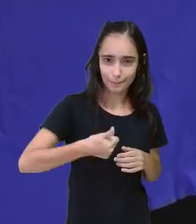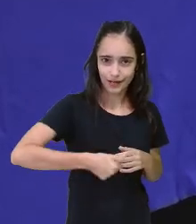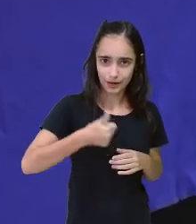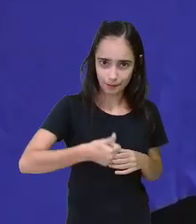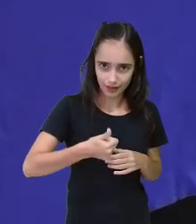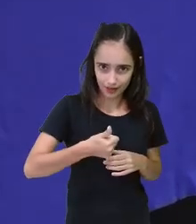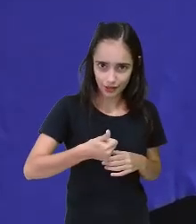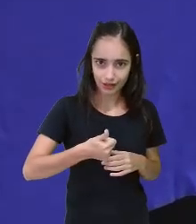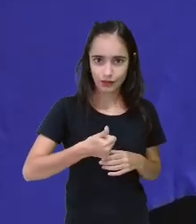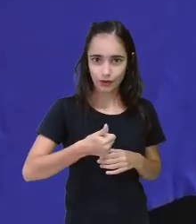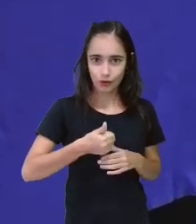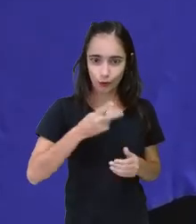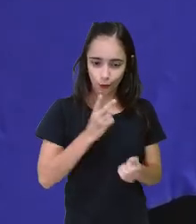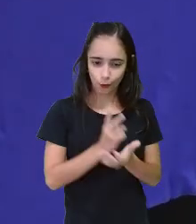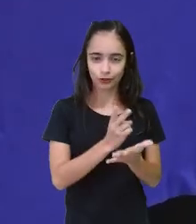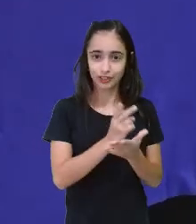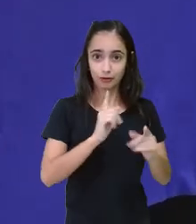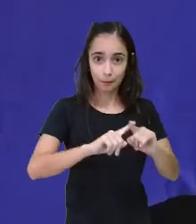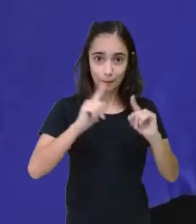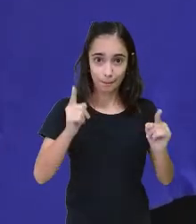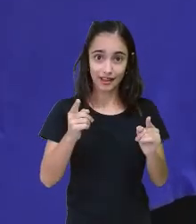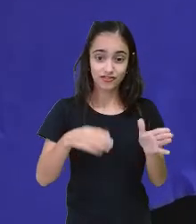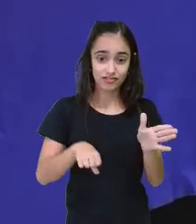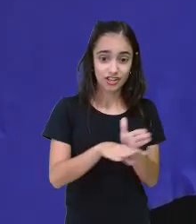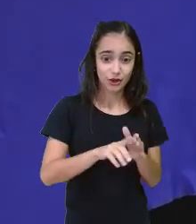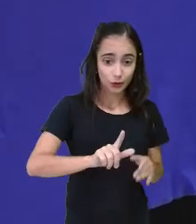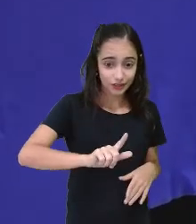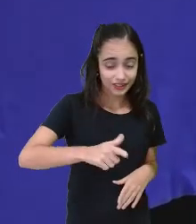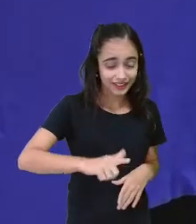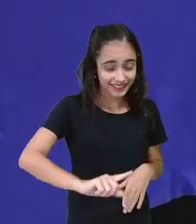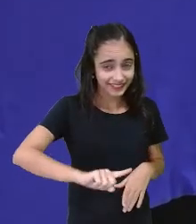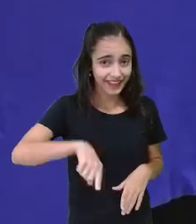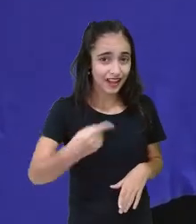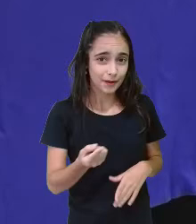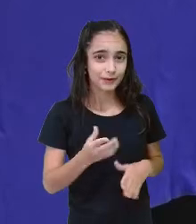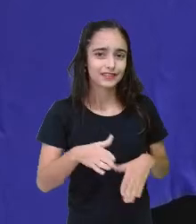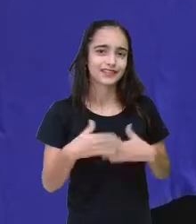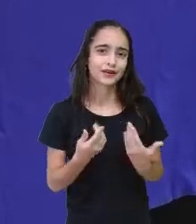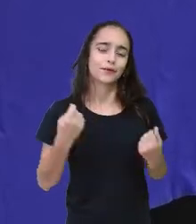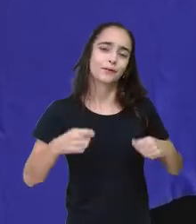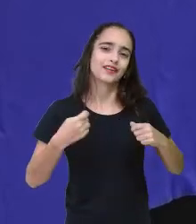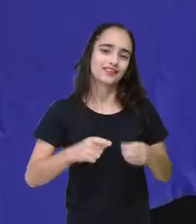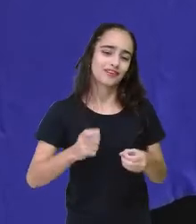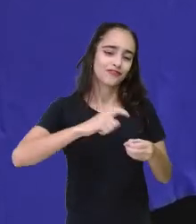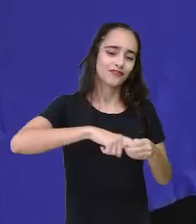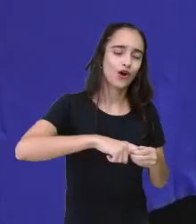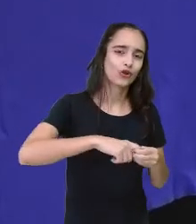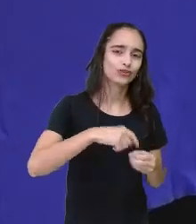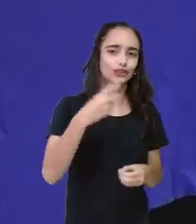vai voltar 2 casas. Então, eu vou voltar 1, 2. Pronto. Agora,